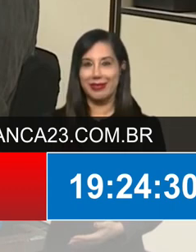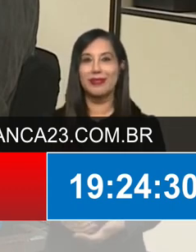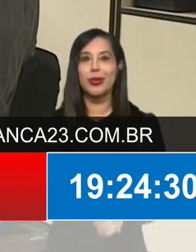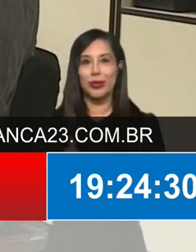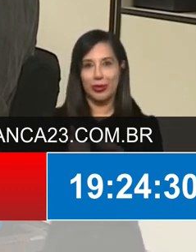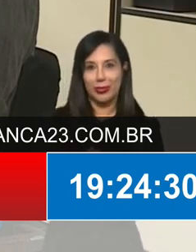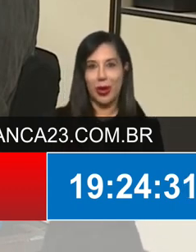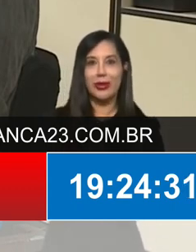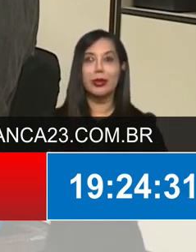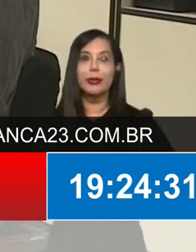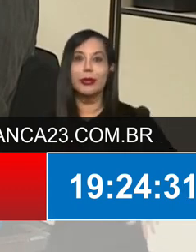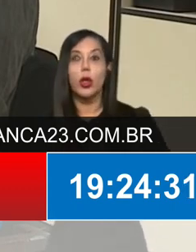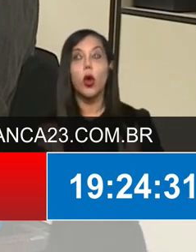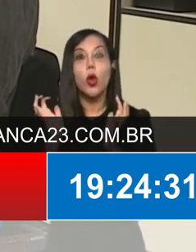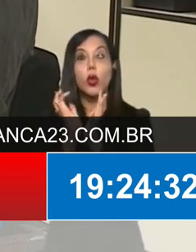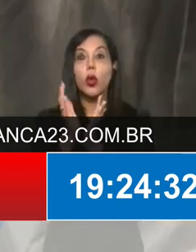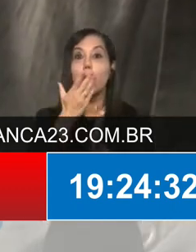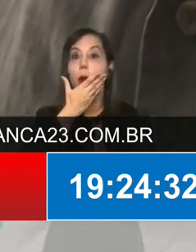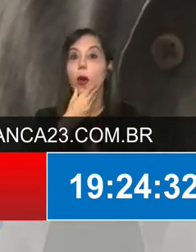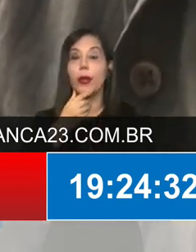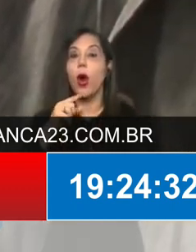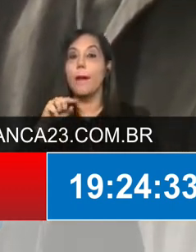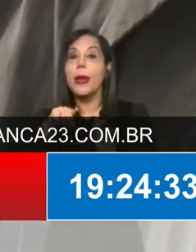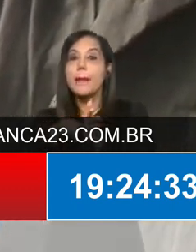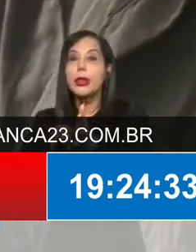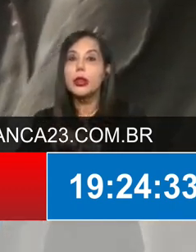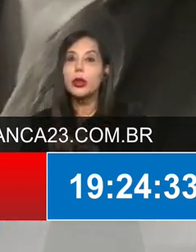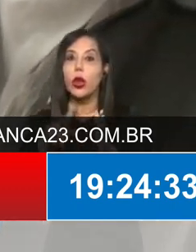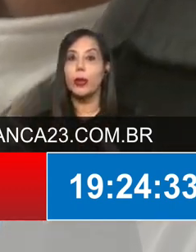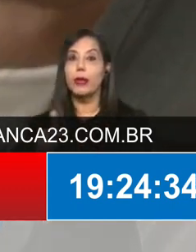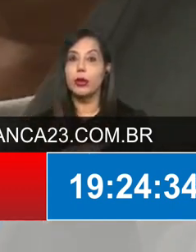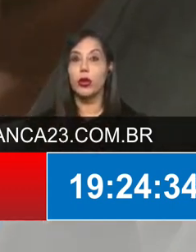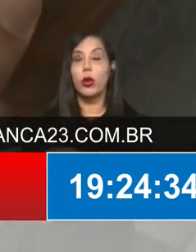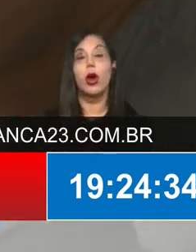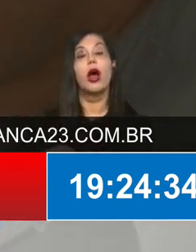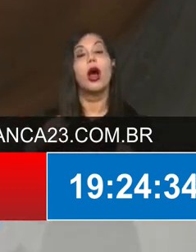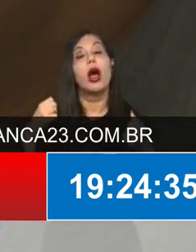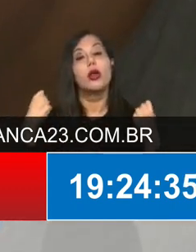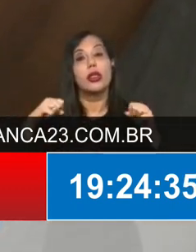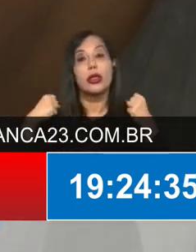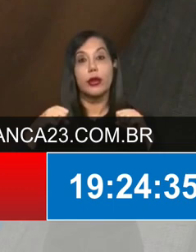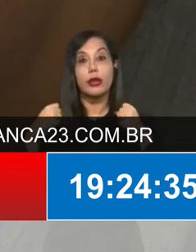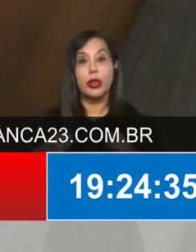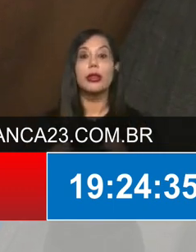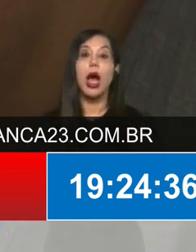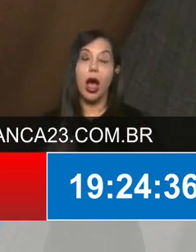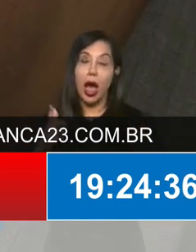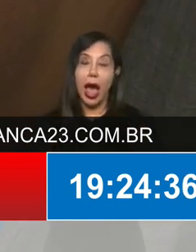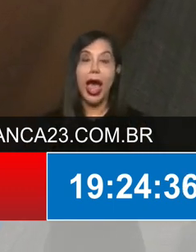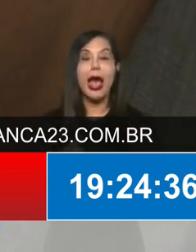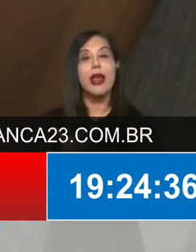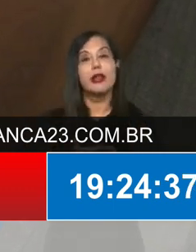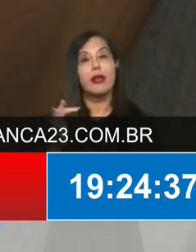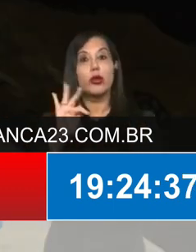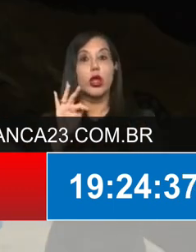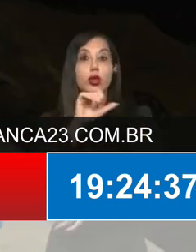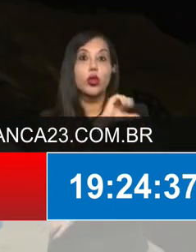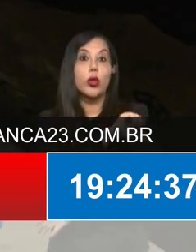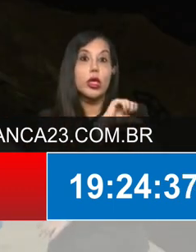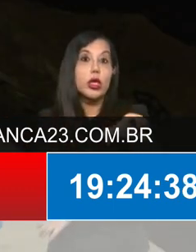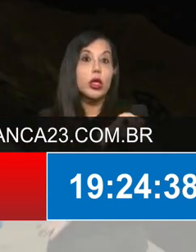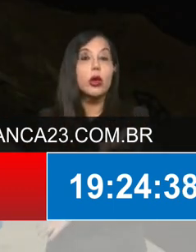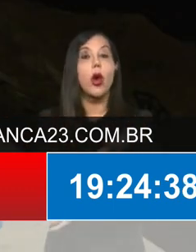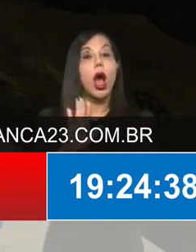De acordo com o pesquisador e professor de educação física da Universidade do Estado do Rio de Janeiro, Gustavo Casimiro, algumas